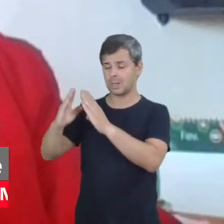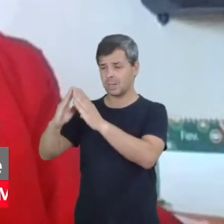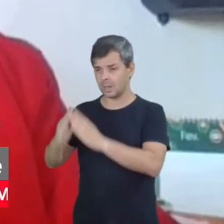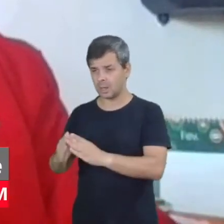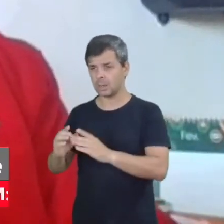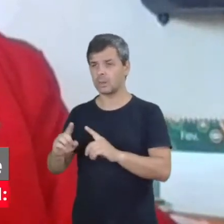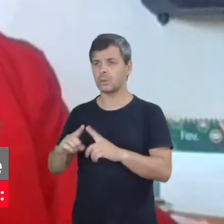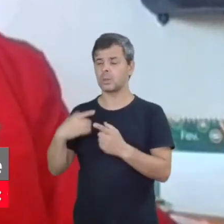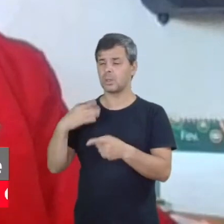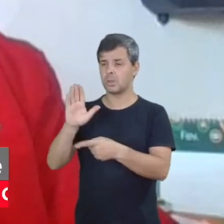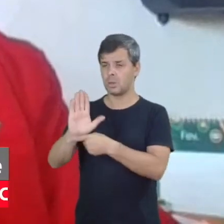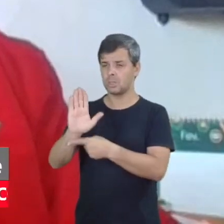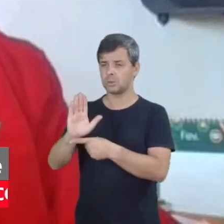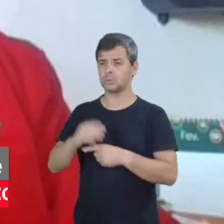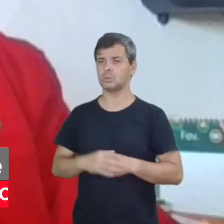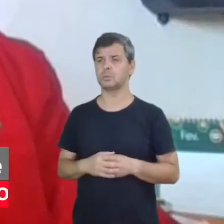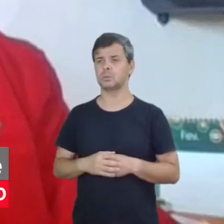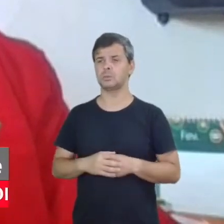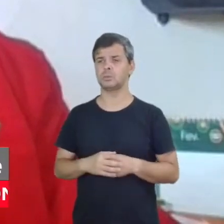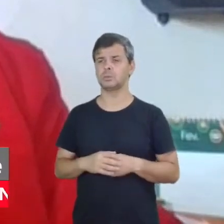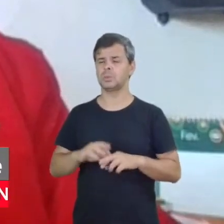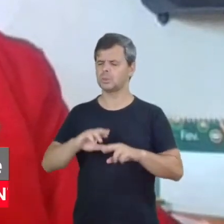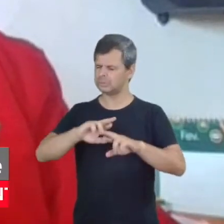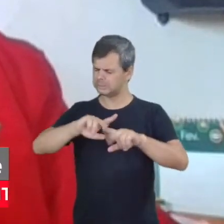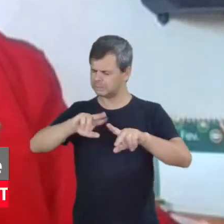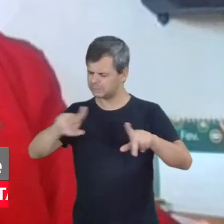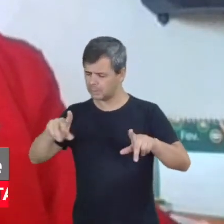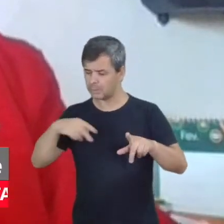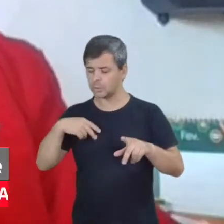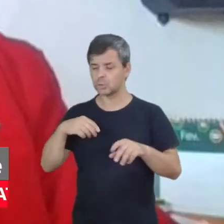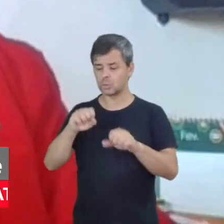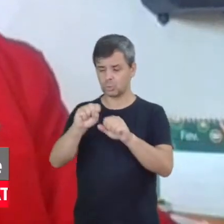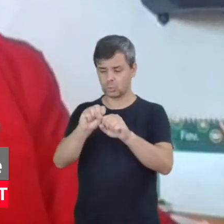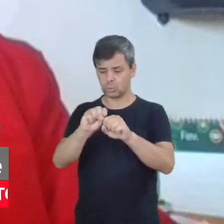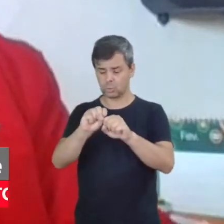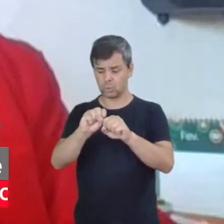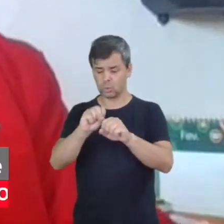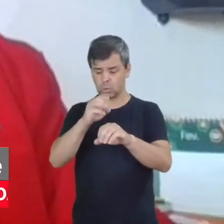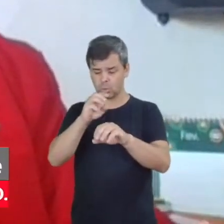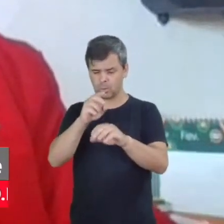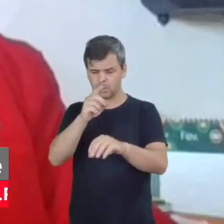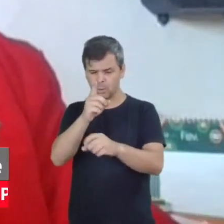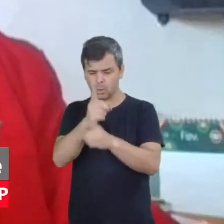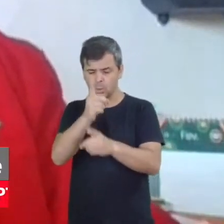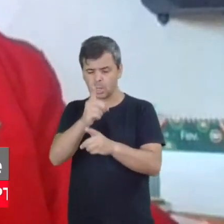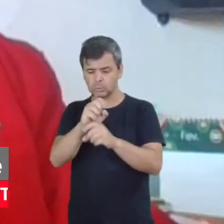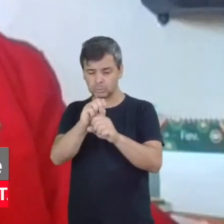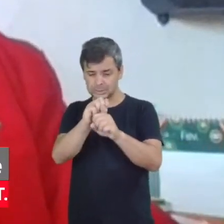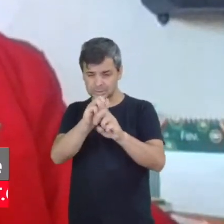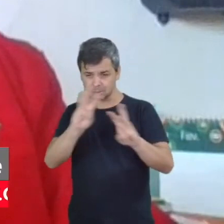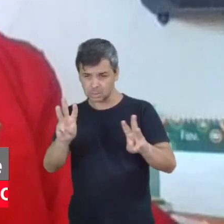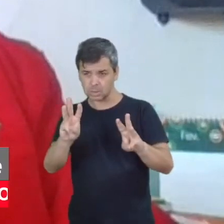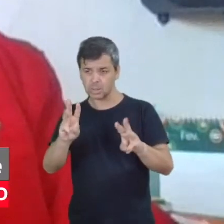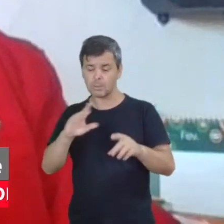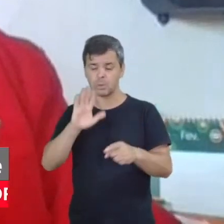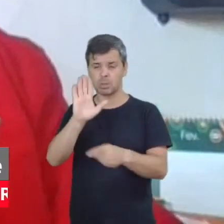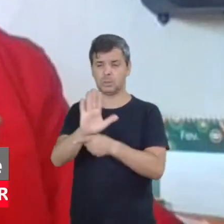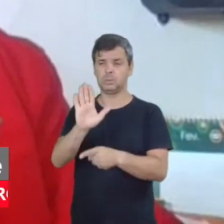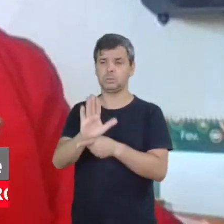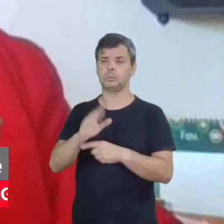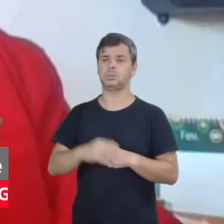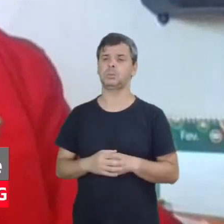Enfim, as ajudas são inúmeras. Pode encontrar no site do movimento a forma que possa